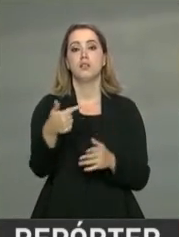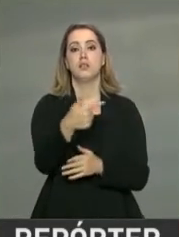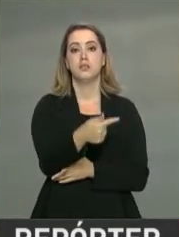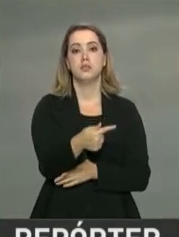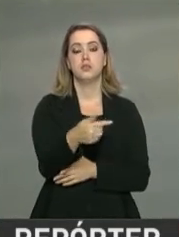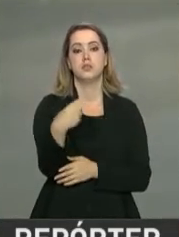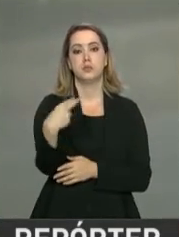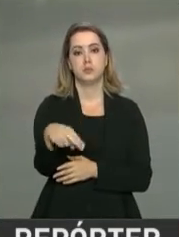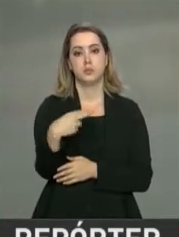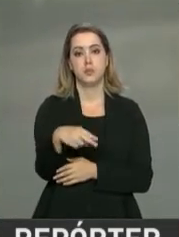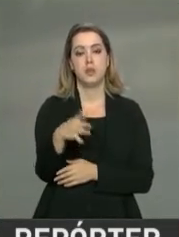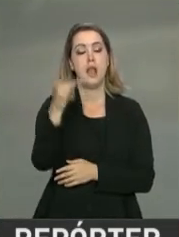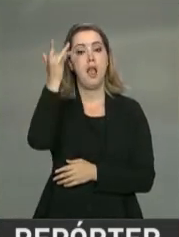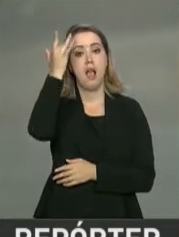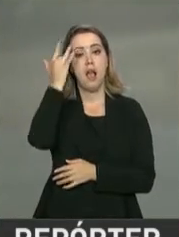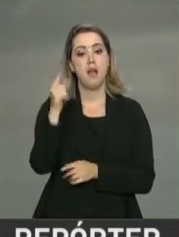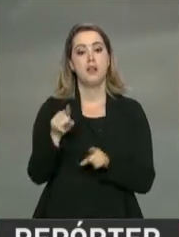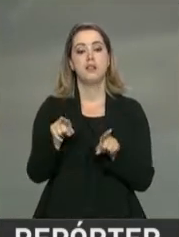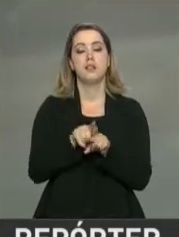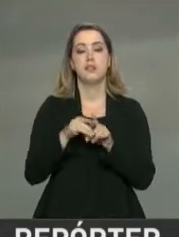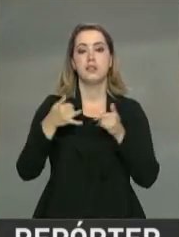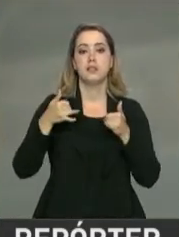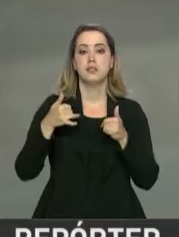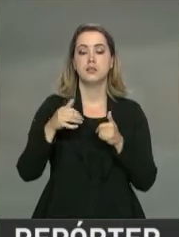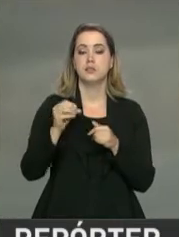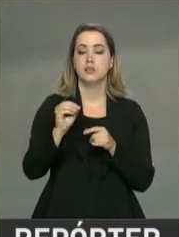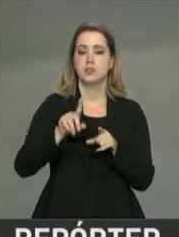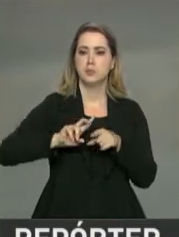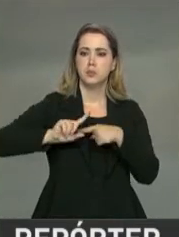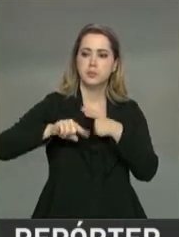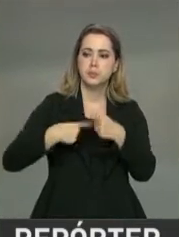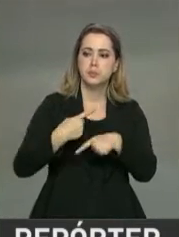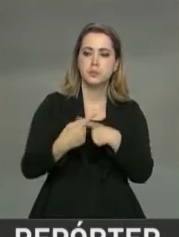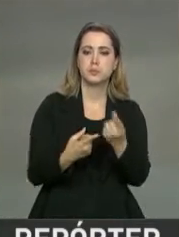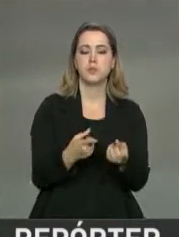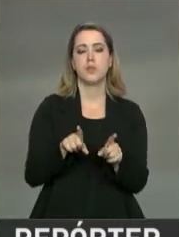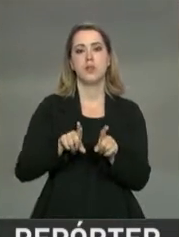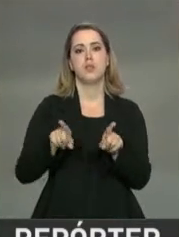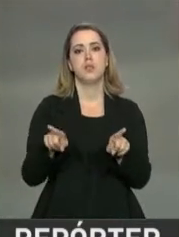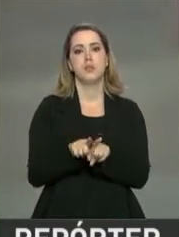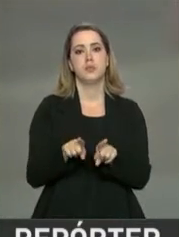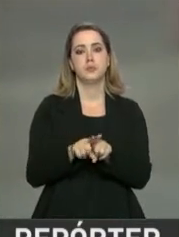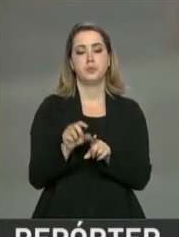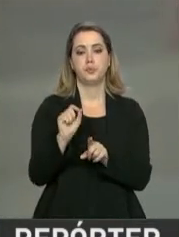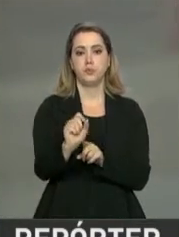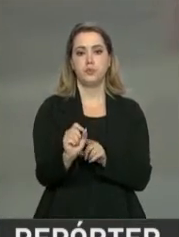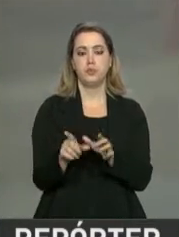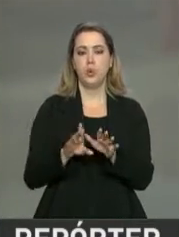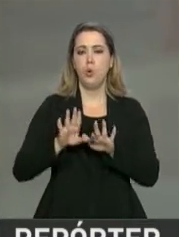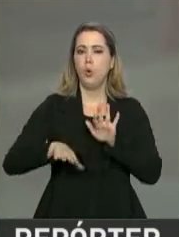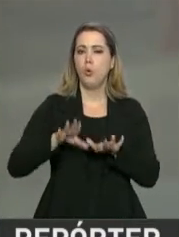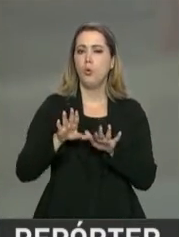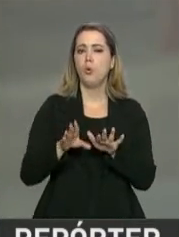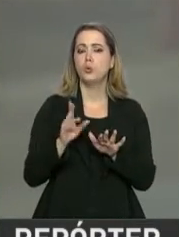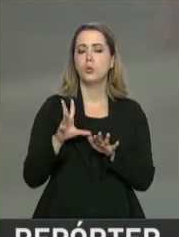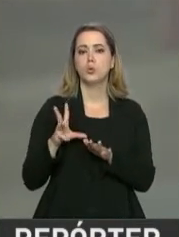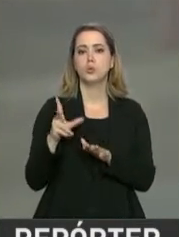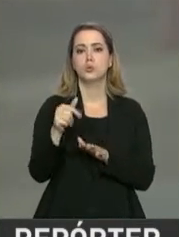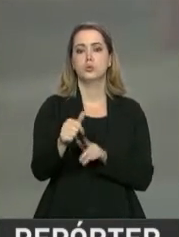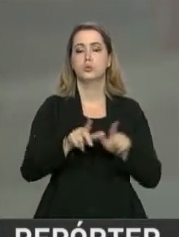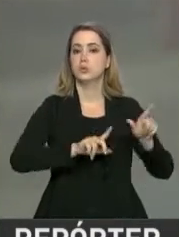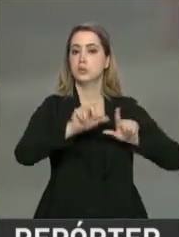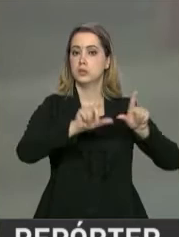Serão desligadas amanhã as retransmissoras e, nos próximos dias, algumas geradoras. Qualquer emissora que quiser antecipar